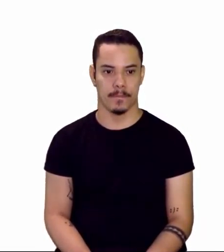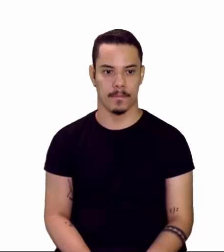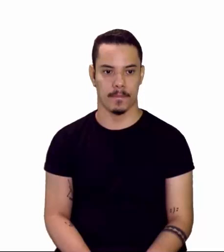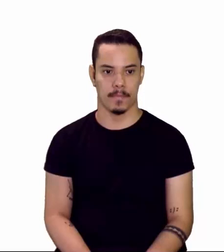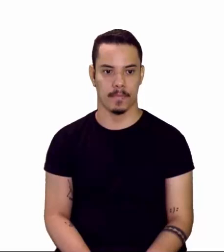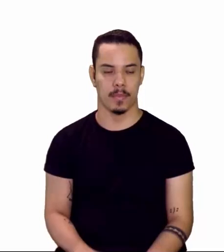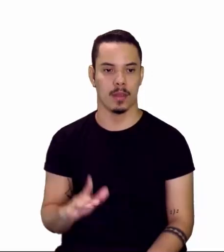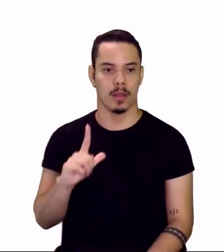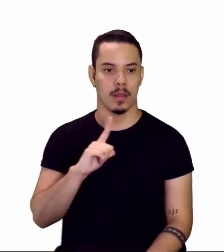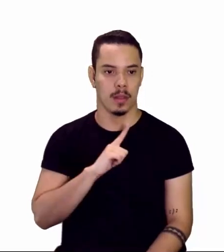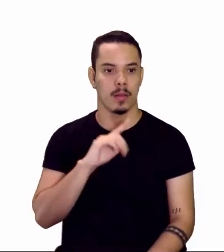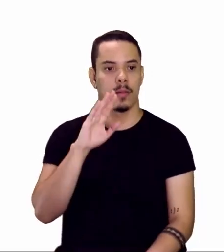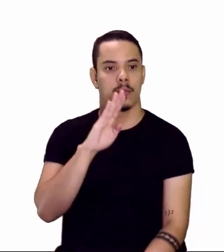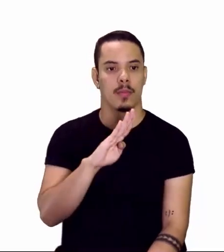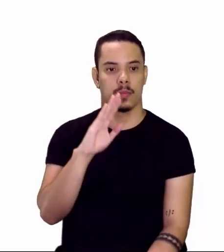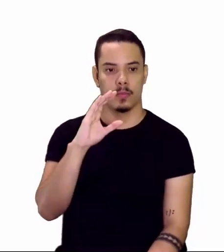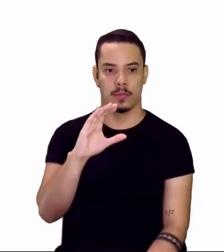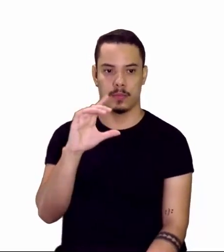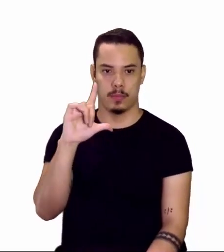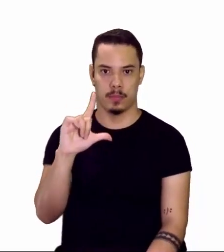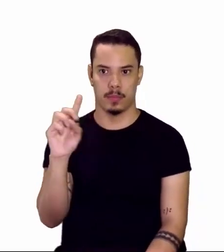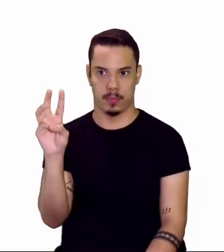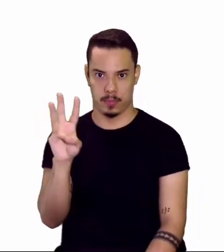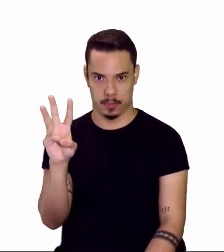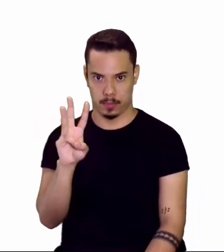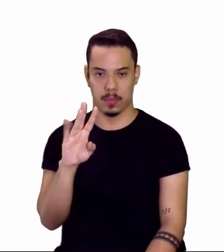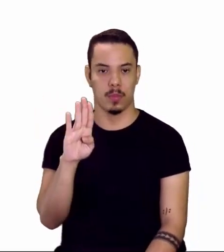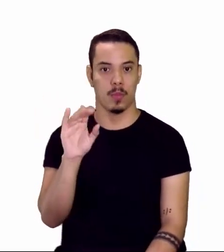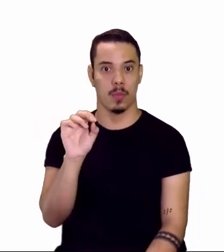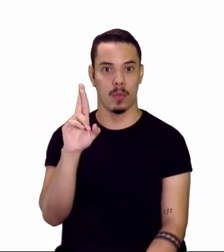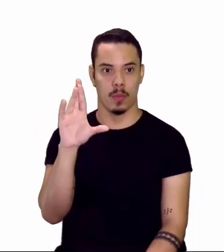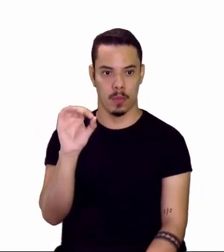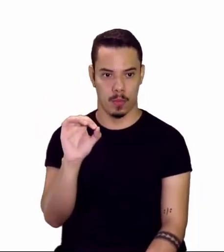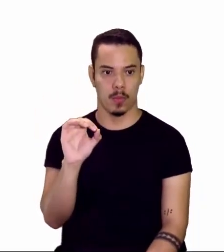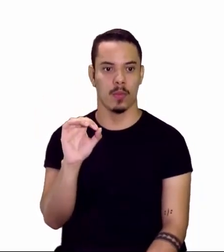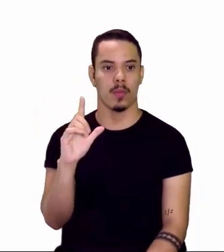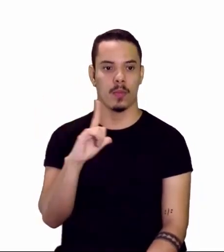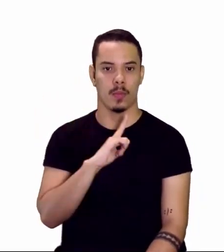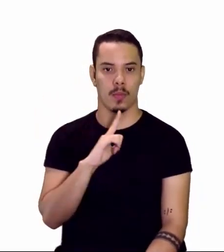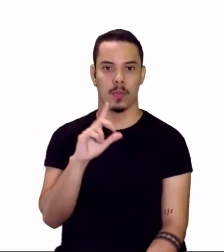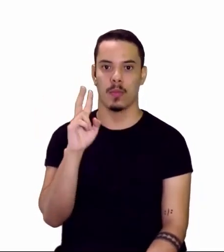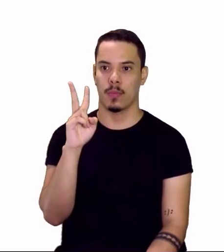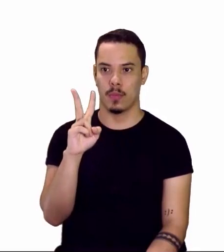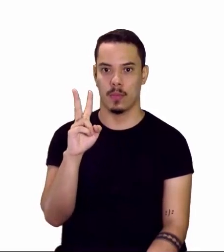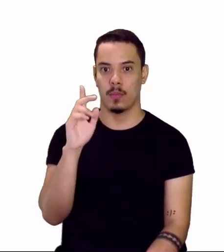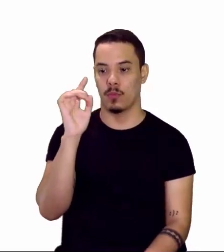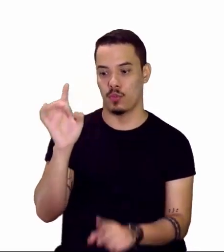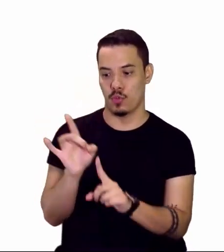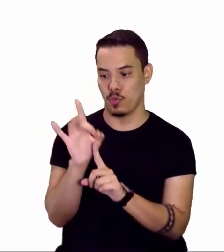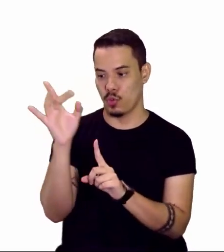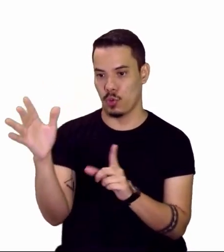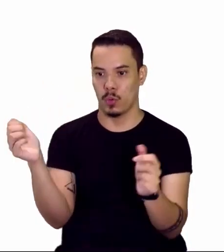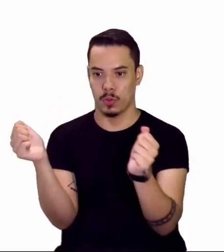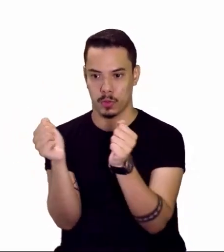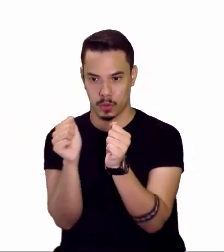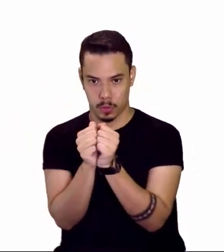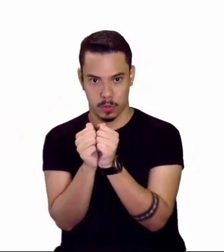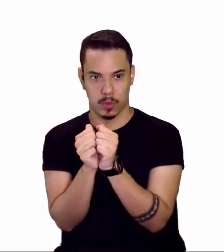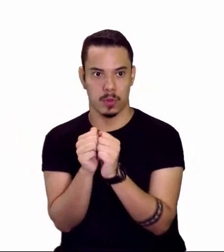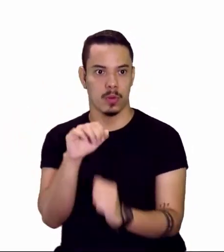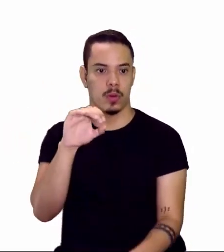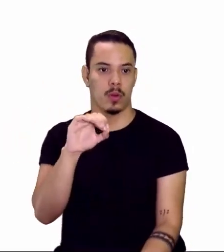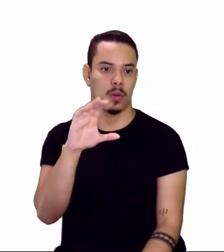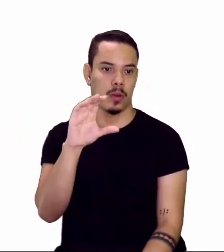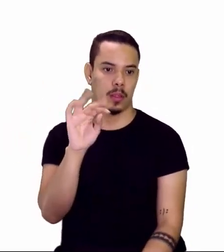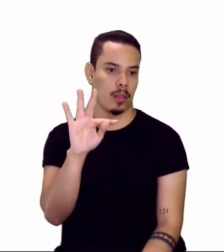Já o BCl3, o boro, ele tem 3 elétrons na camada e o octeto